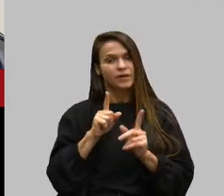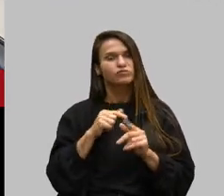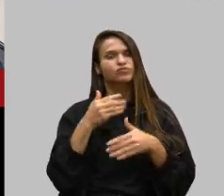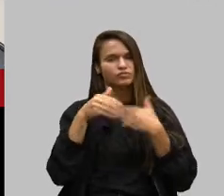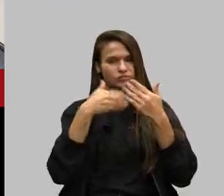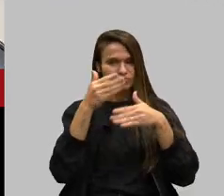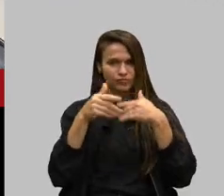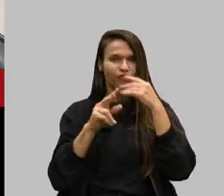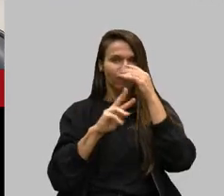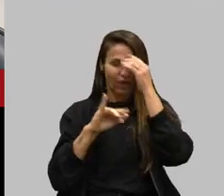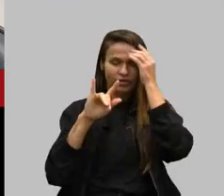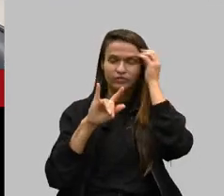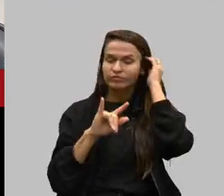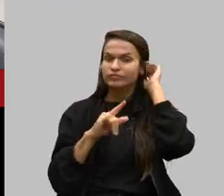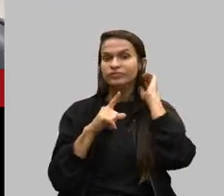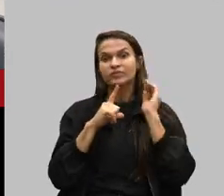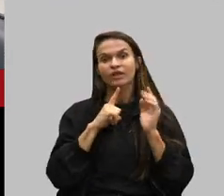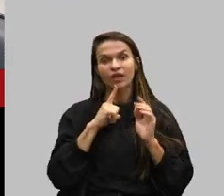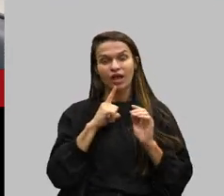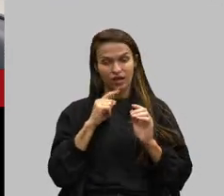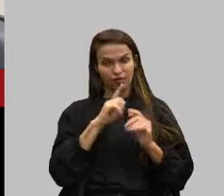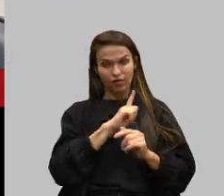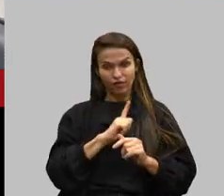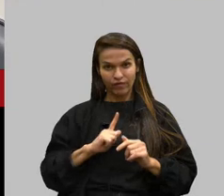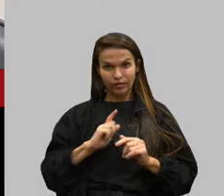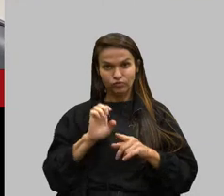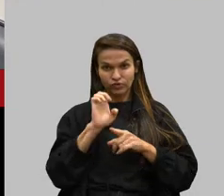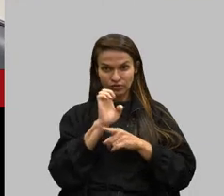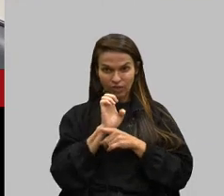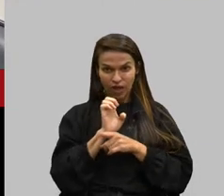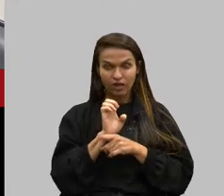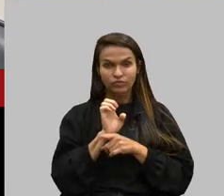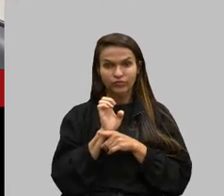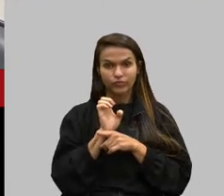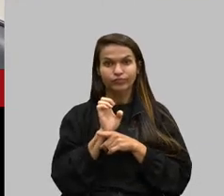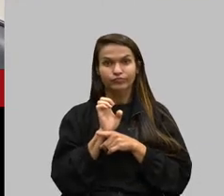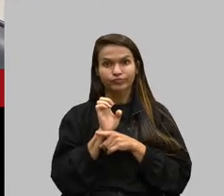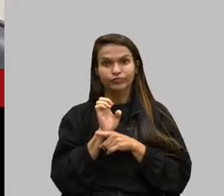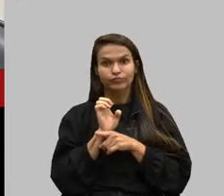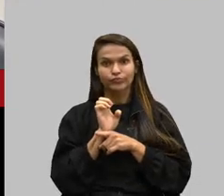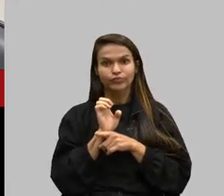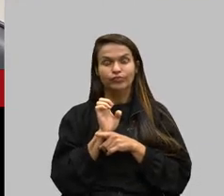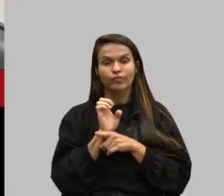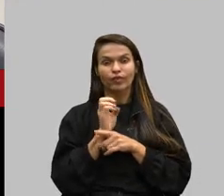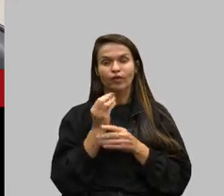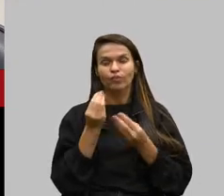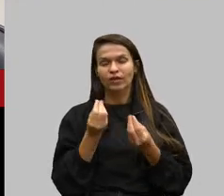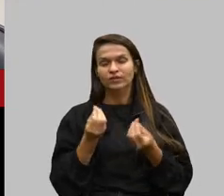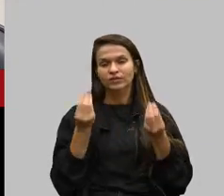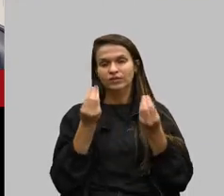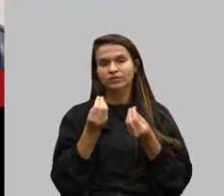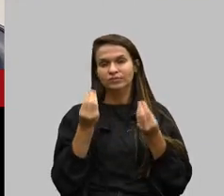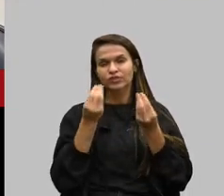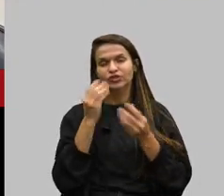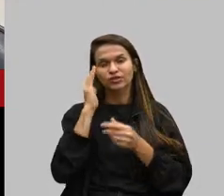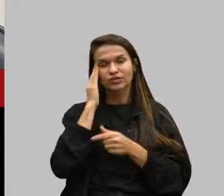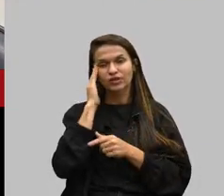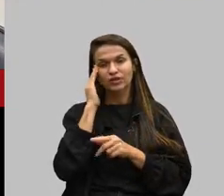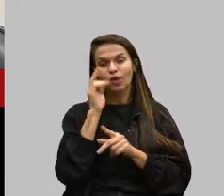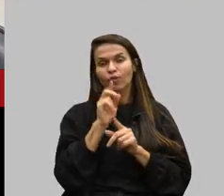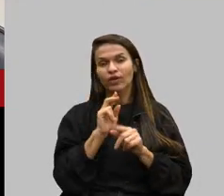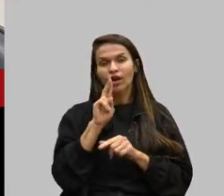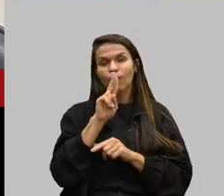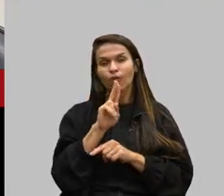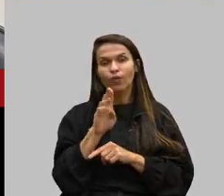há por parte do Governo do Estado uma uma sensibilidade em entender que é o Eng